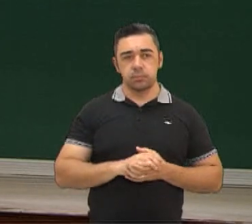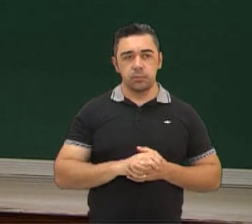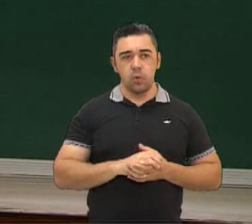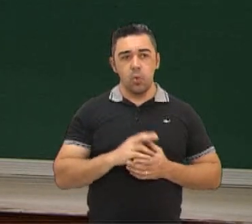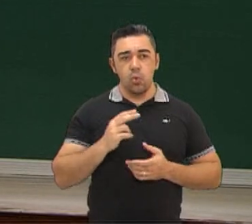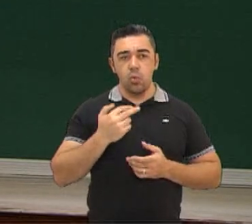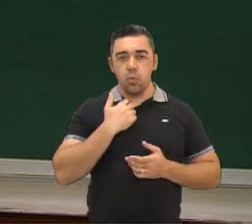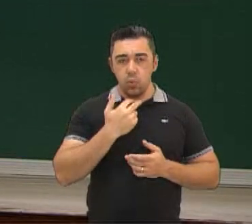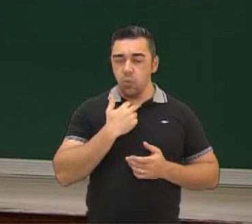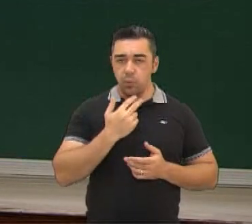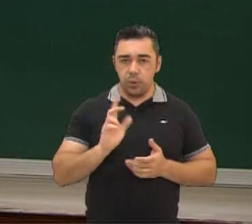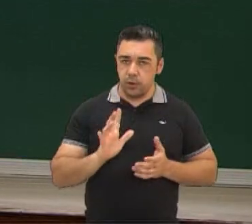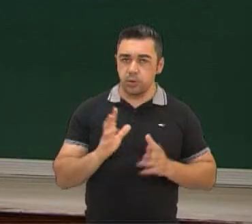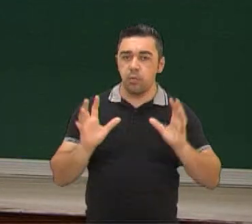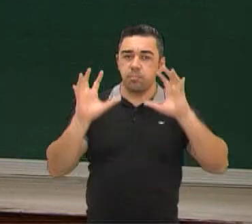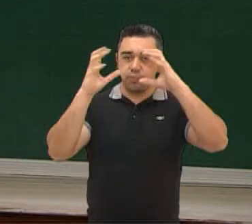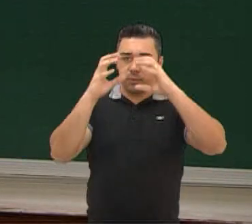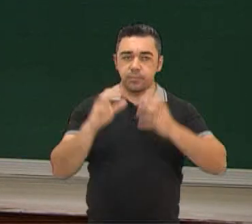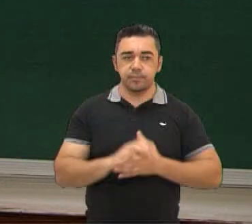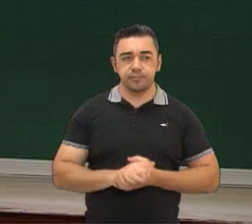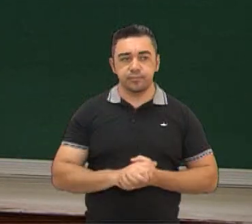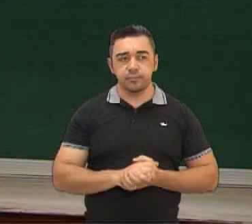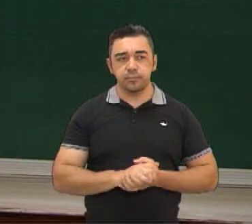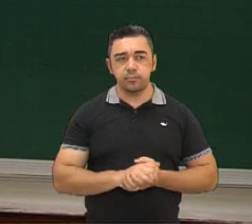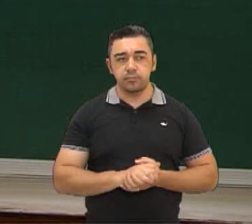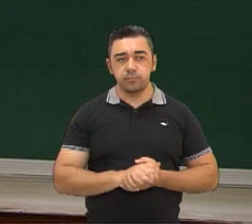as duas mãos é o goleiro.